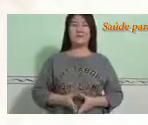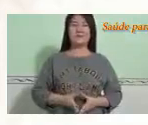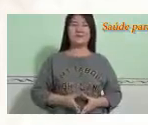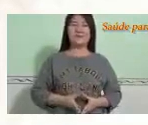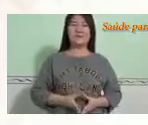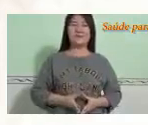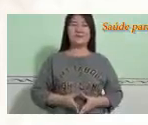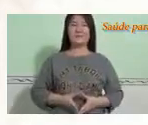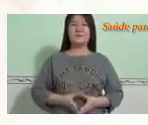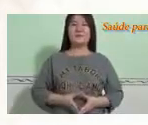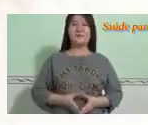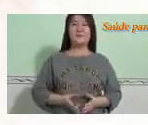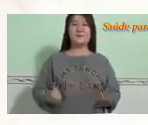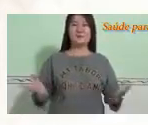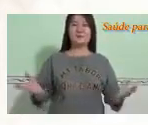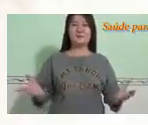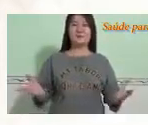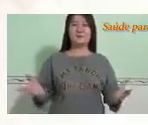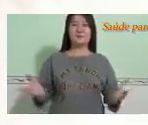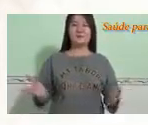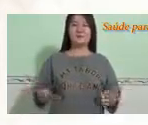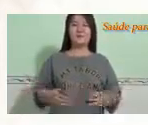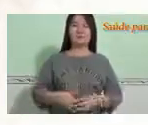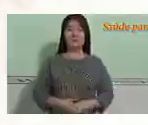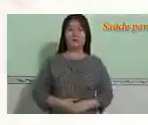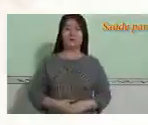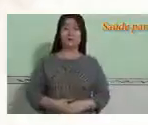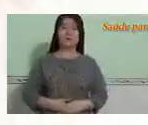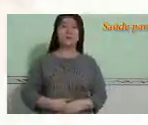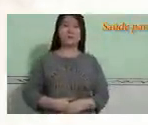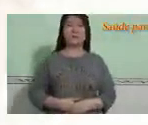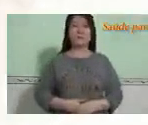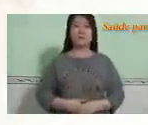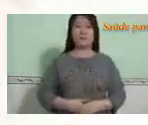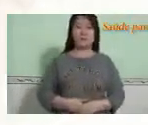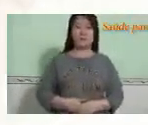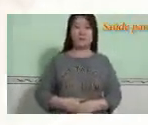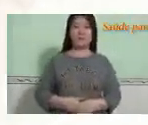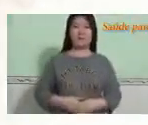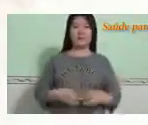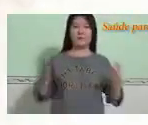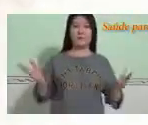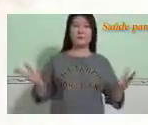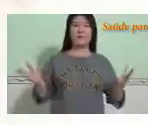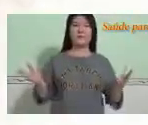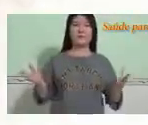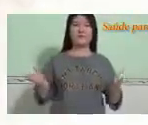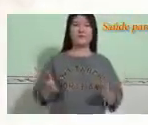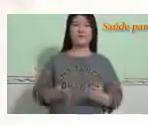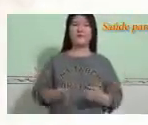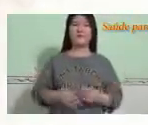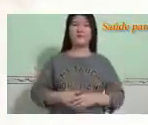Acento agudo de 3 por dia, podendo ser tomada em uma única dose ou de forma dividida ao longo do dia,